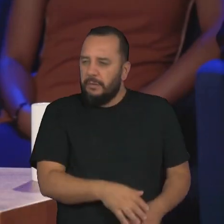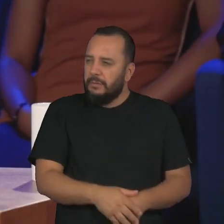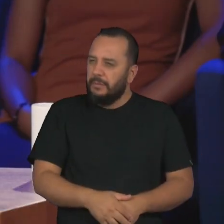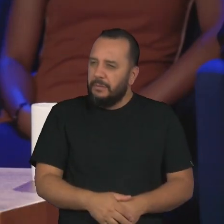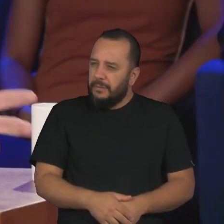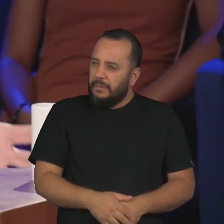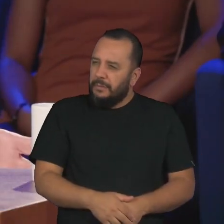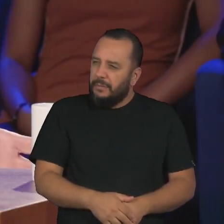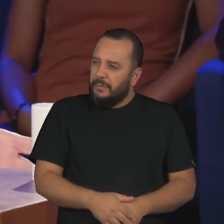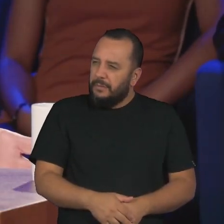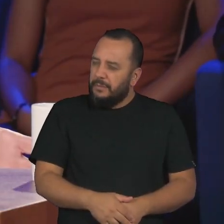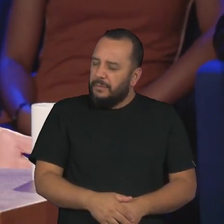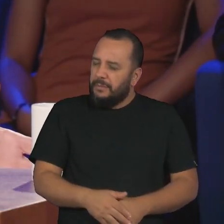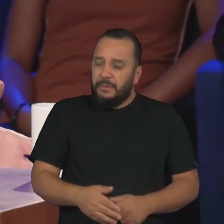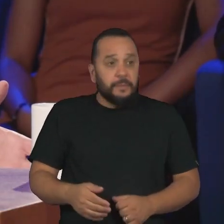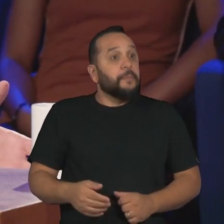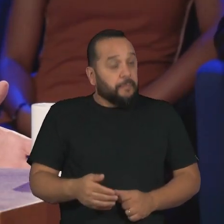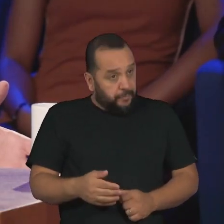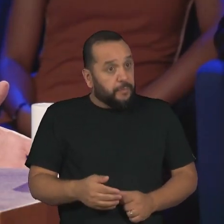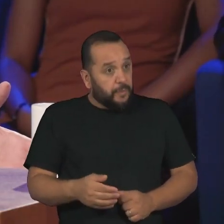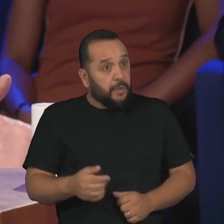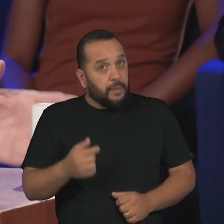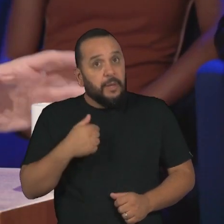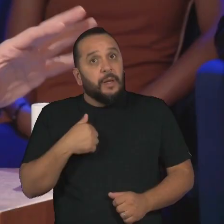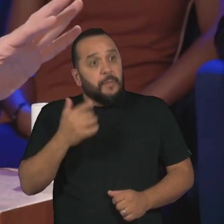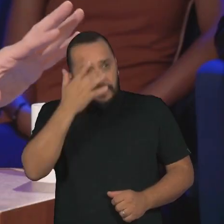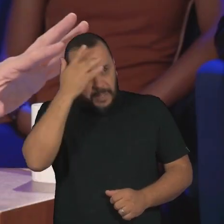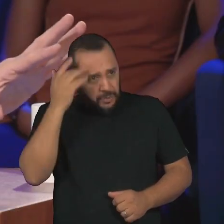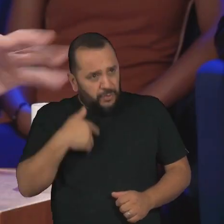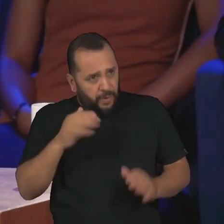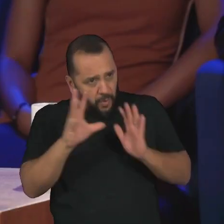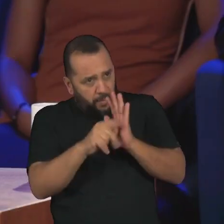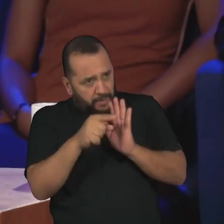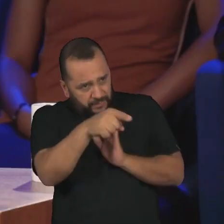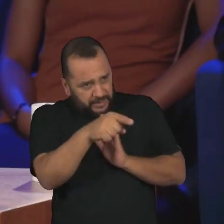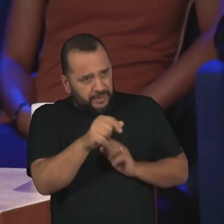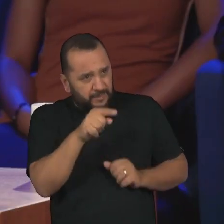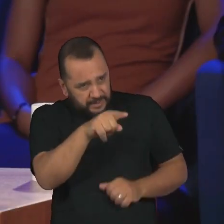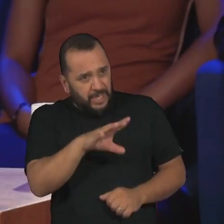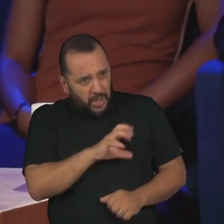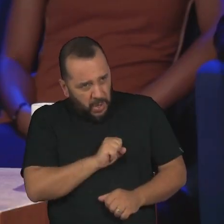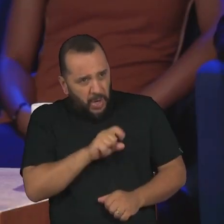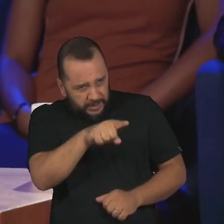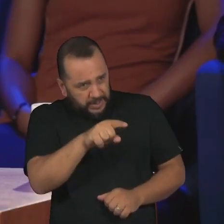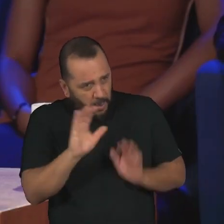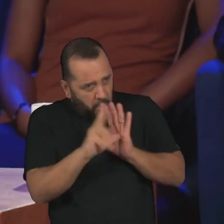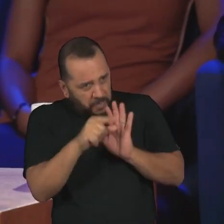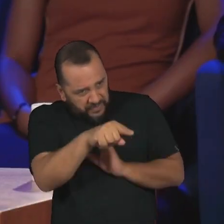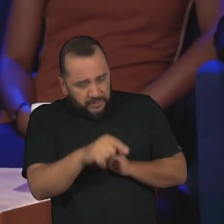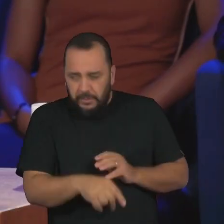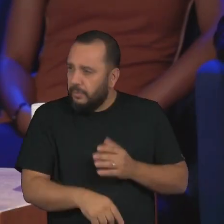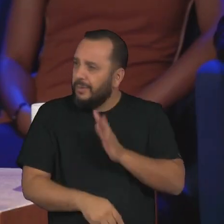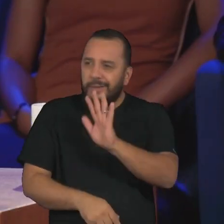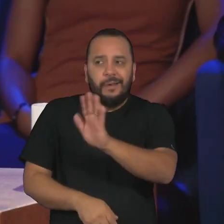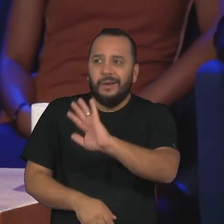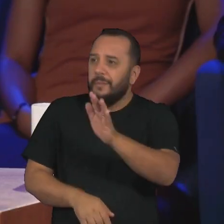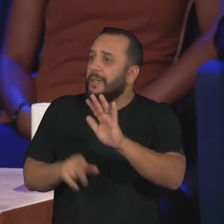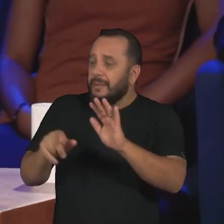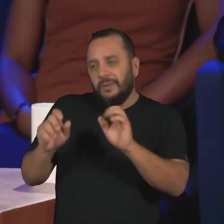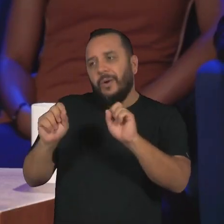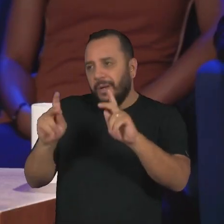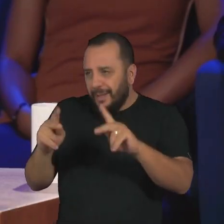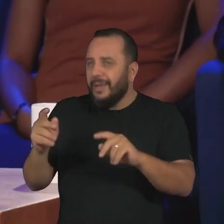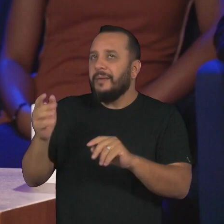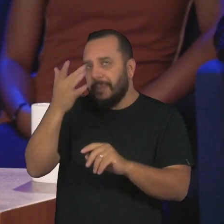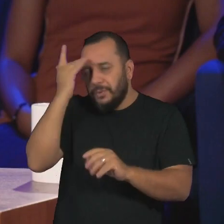mas se alguém vai te assaltar, você convida ele para tomar um chá? Eu falei assim, não, peraí, uma coisa é a raiva que você tem na hora, agora, você se diverte vendo